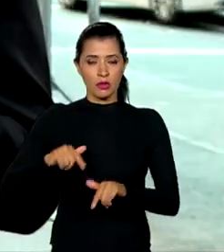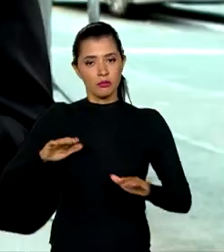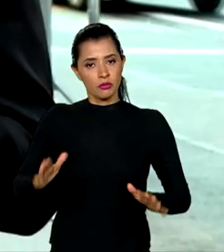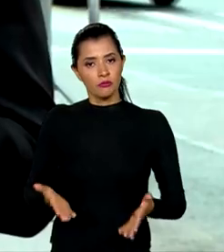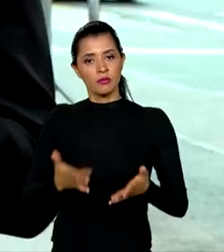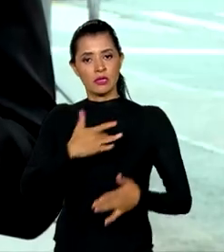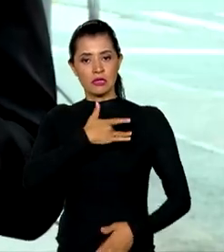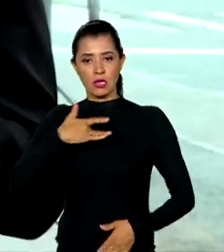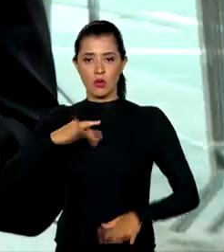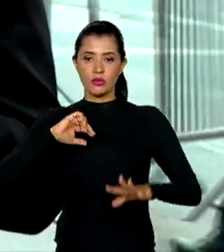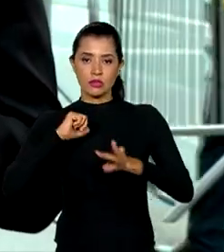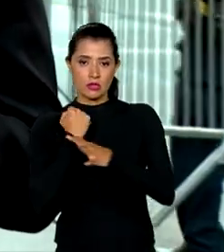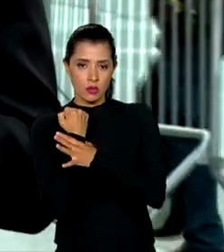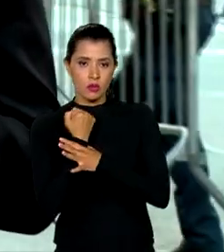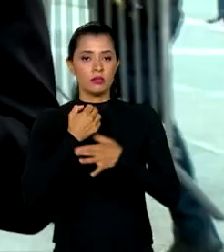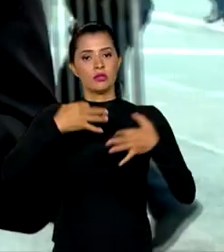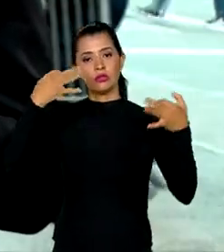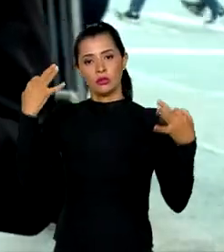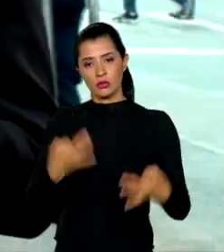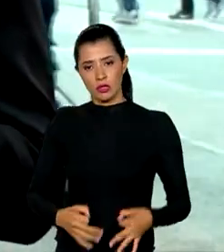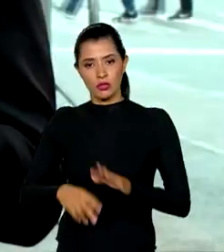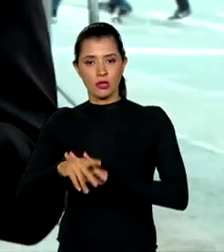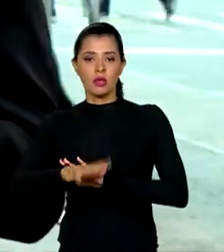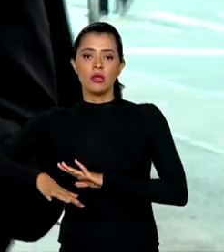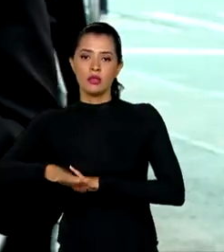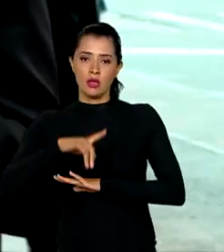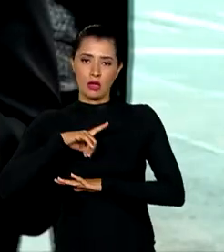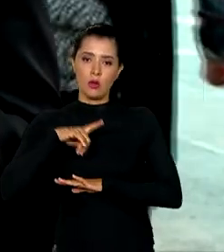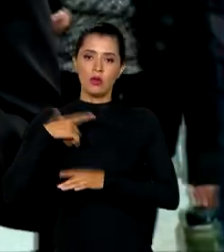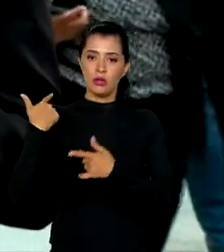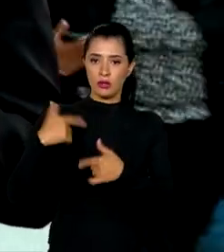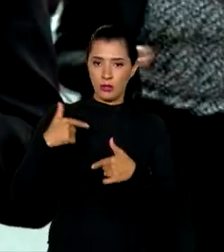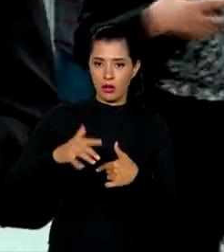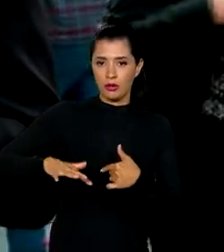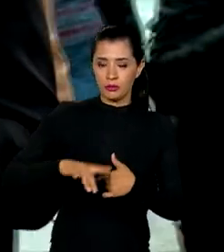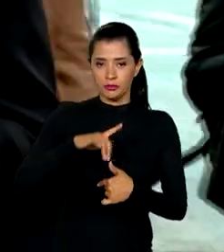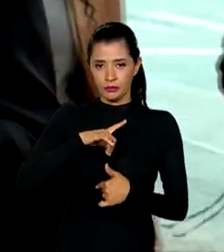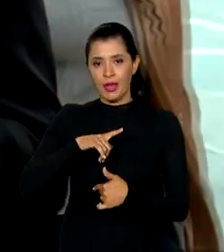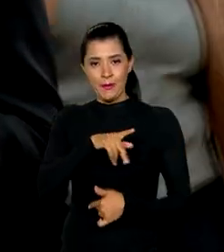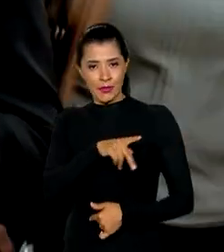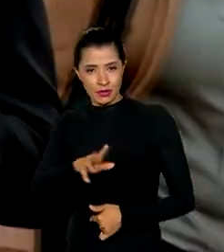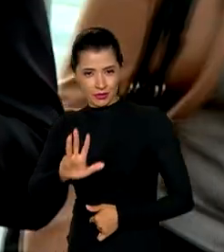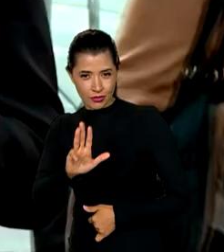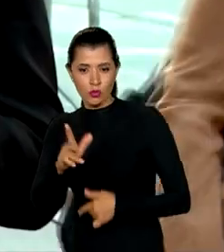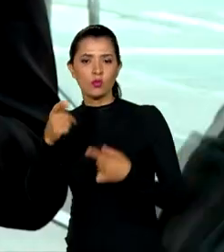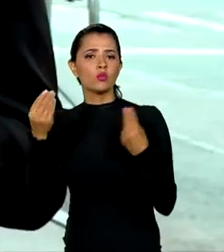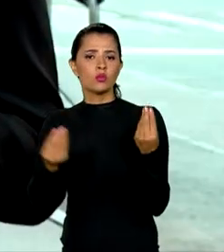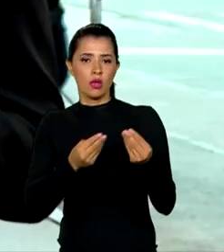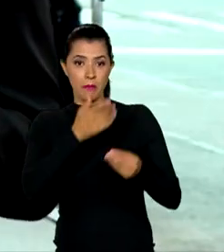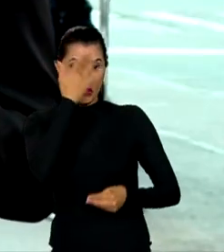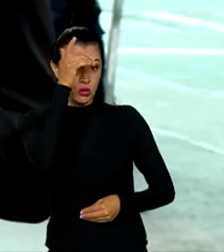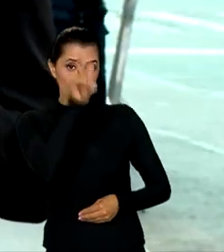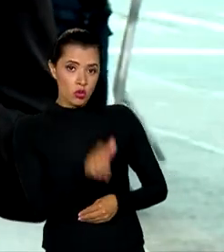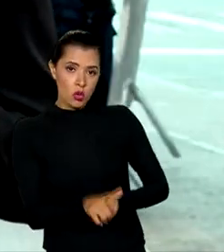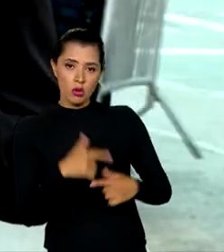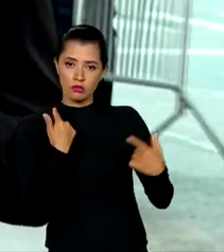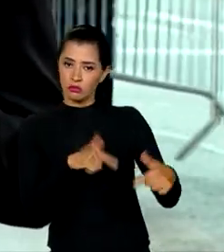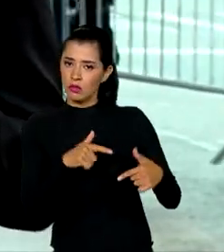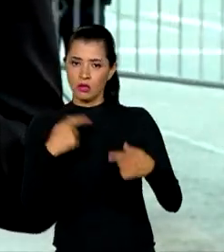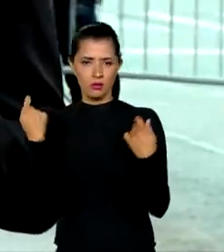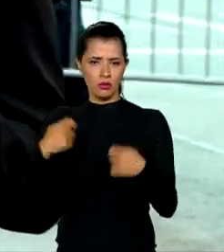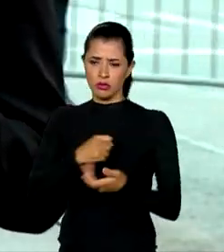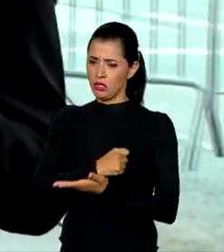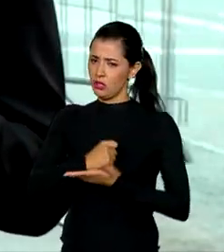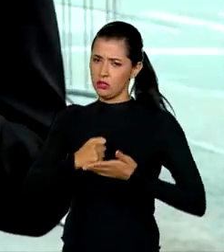promover saúde, segurança e dignidade no ambiente laboral. Para o presidente Lula, o trabalhador não precisa ter